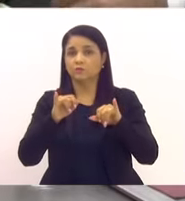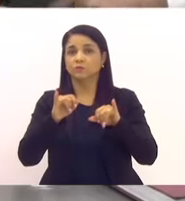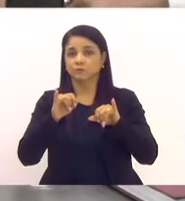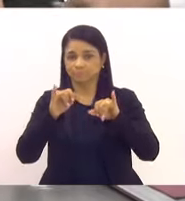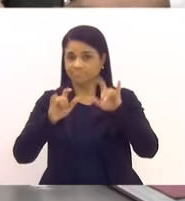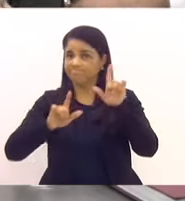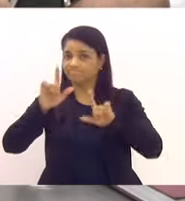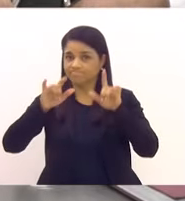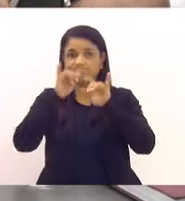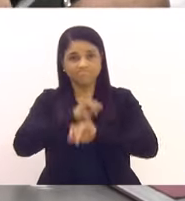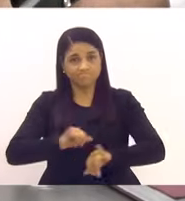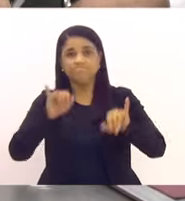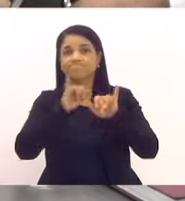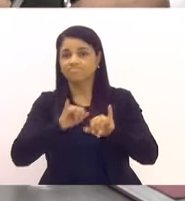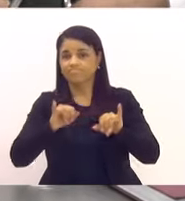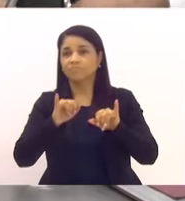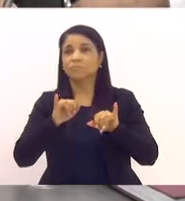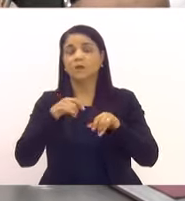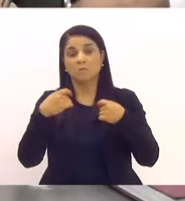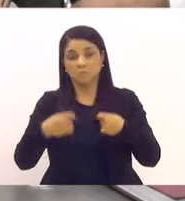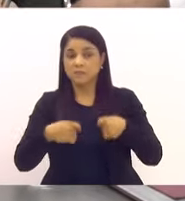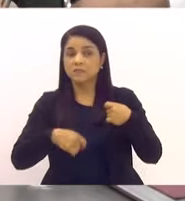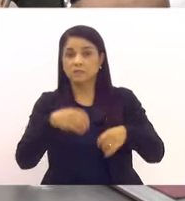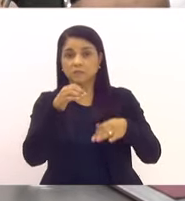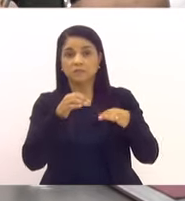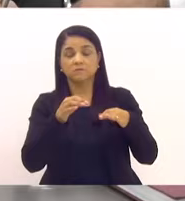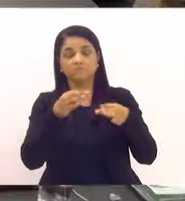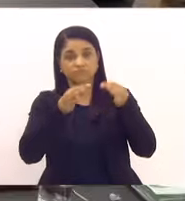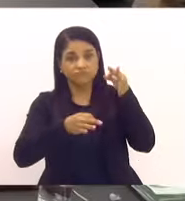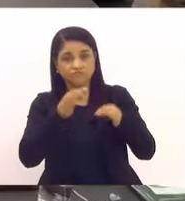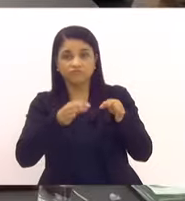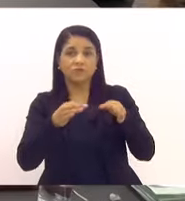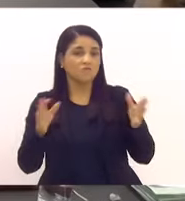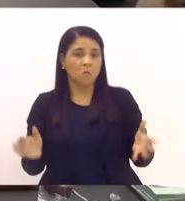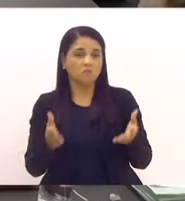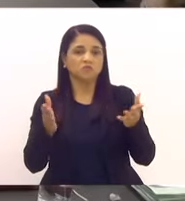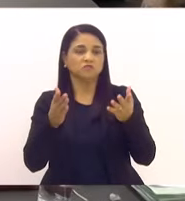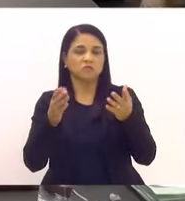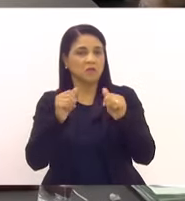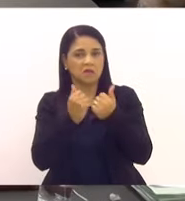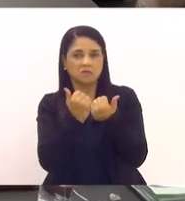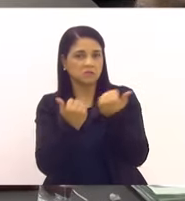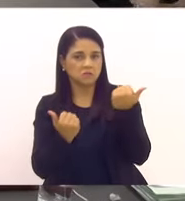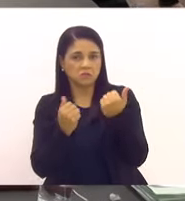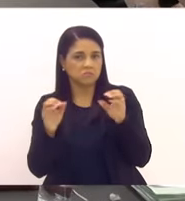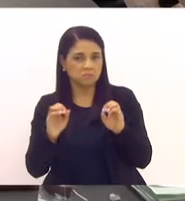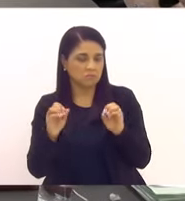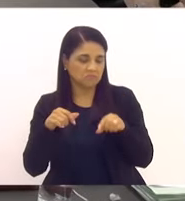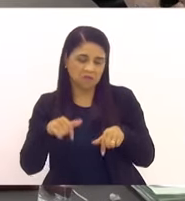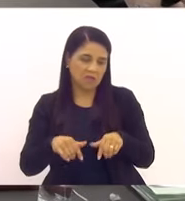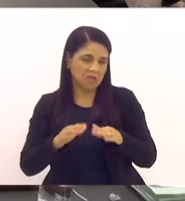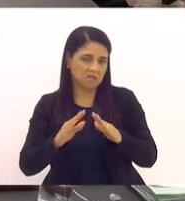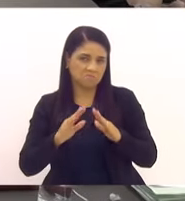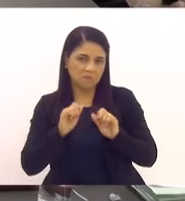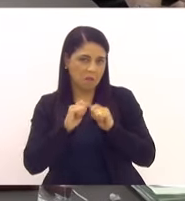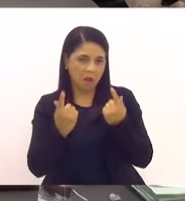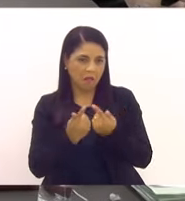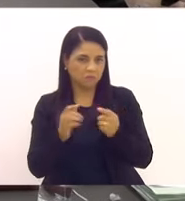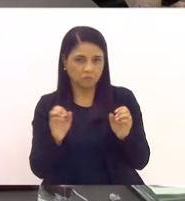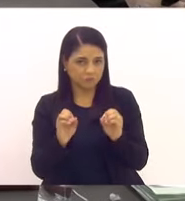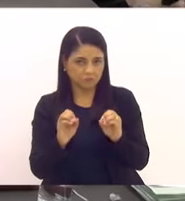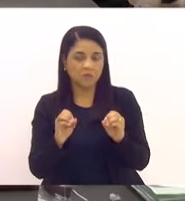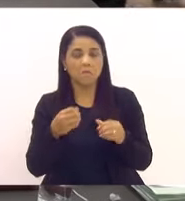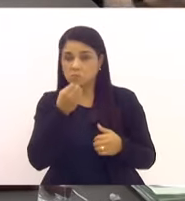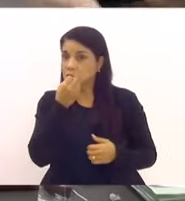uma, e não uma foi expectativa. Iniciativa, e não foi iniciativa de ninguém, não foi motivado por assessoria nenhuma, não sei se da casa, mas... Não, mas é muito bom